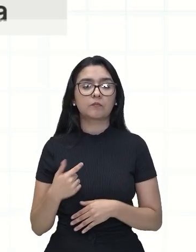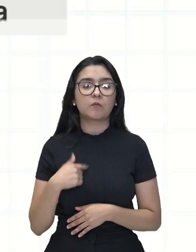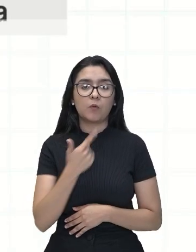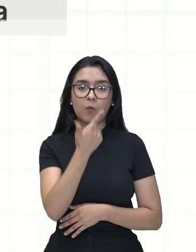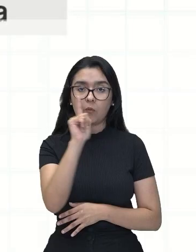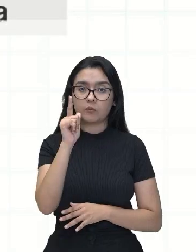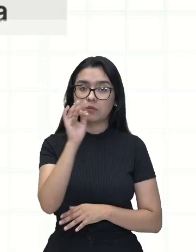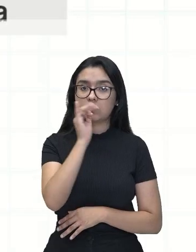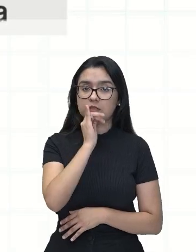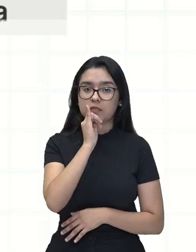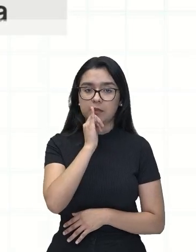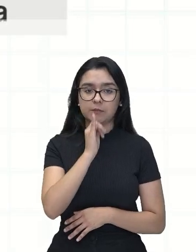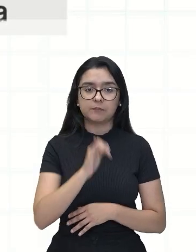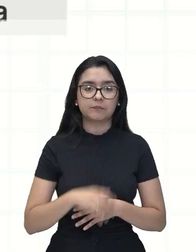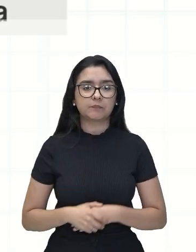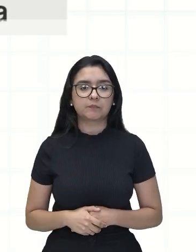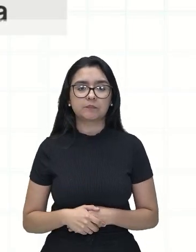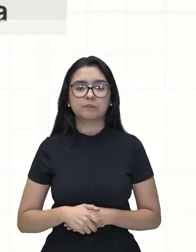olha.